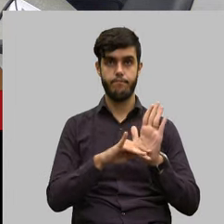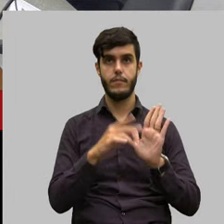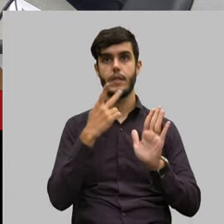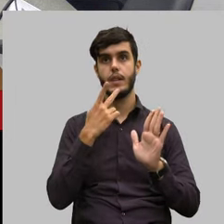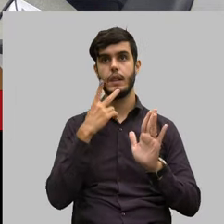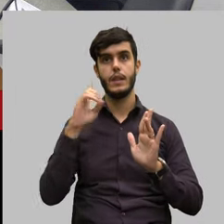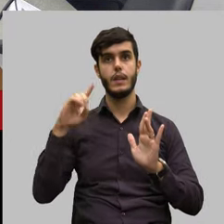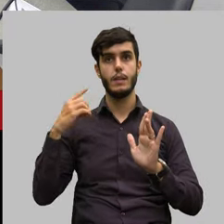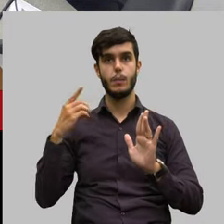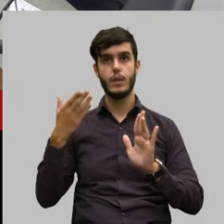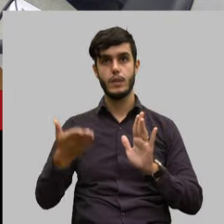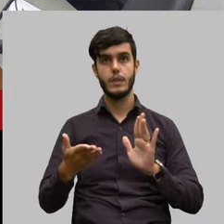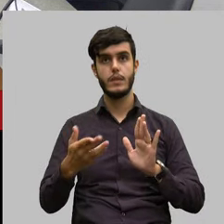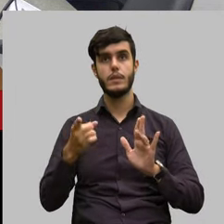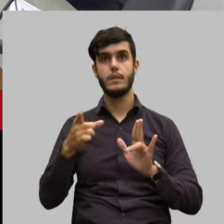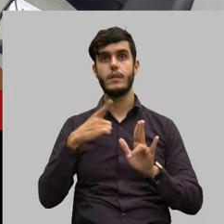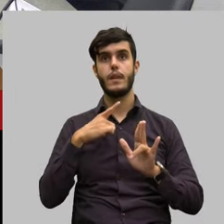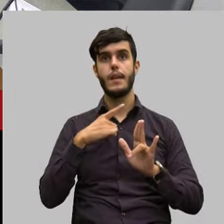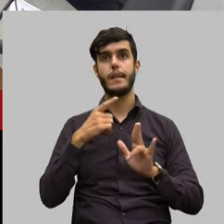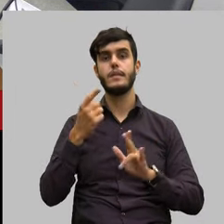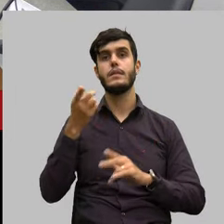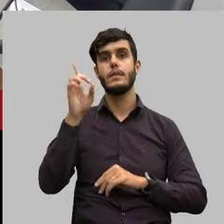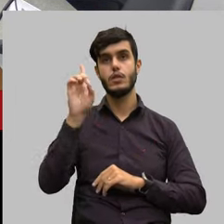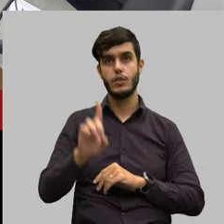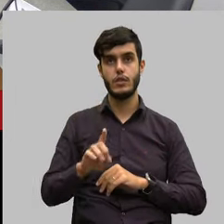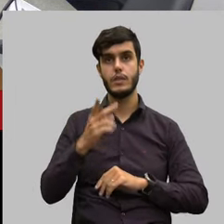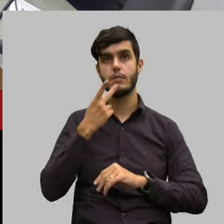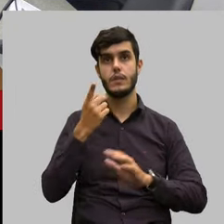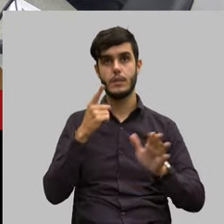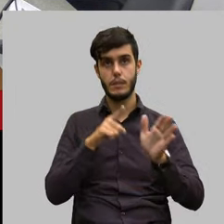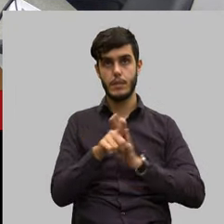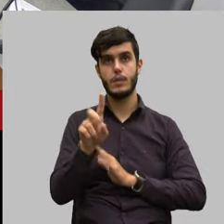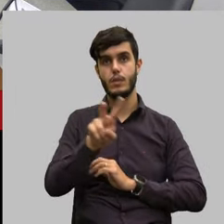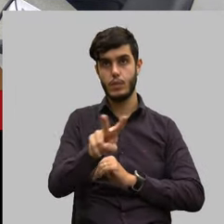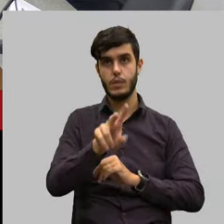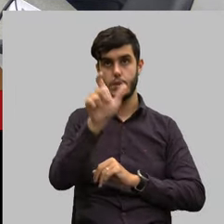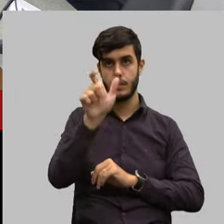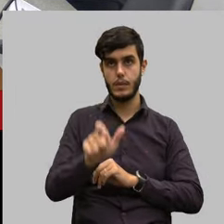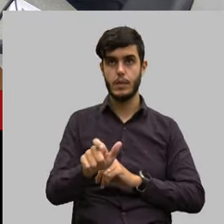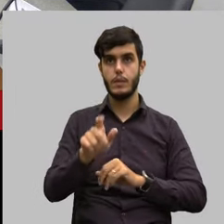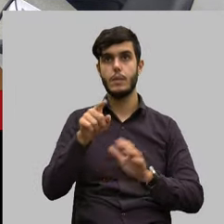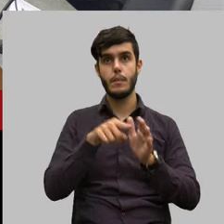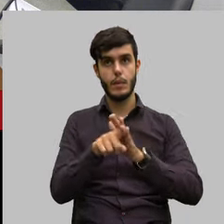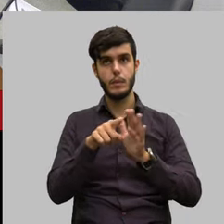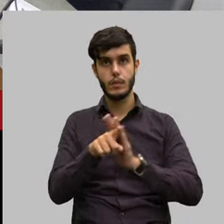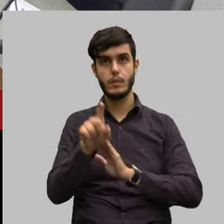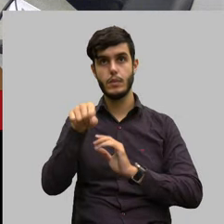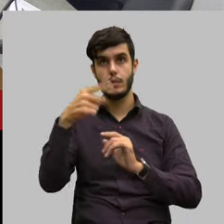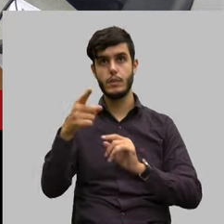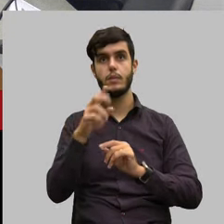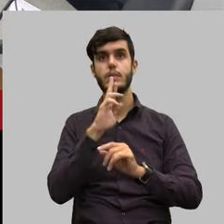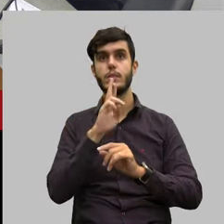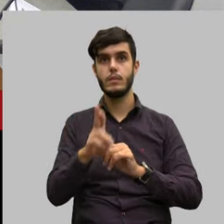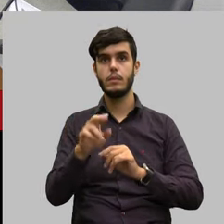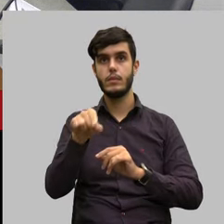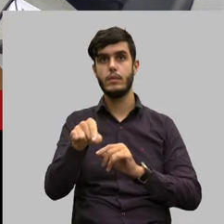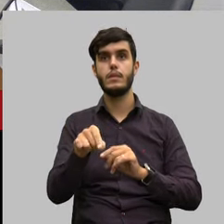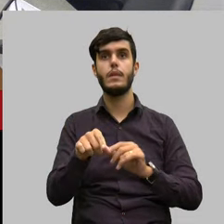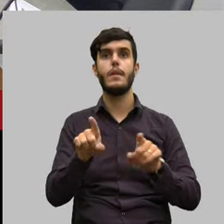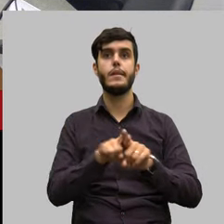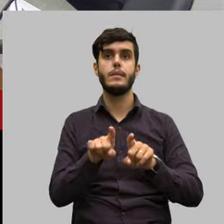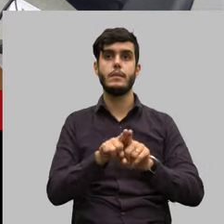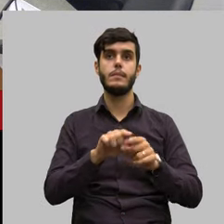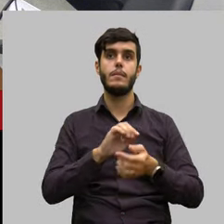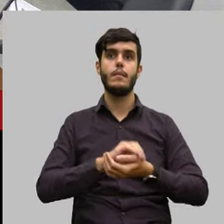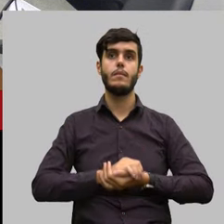eh você vai ter direito fazer a pergunta aos dois secretários e os dois terão tempo para te